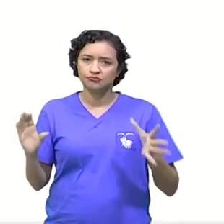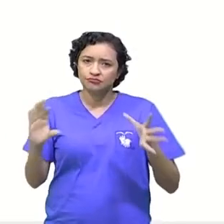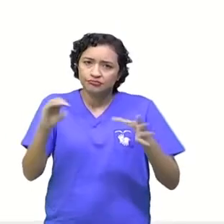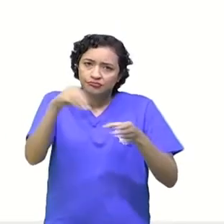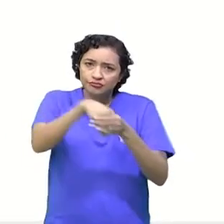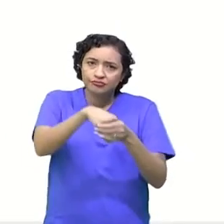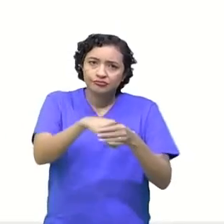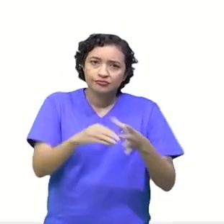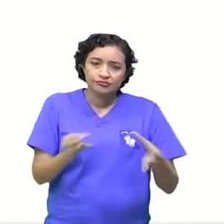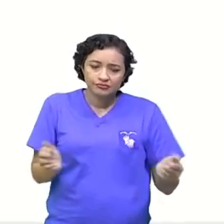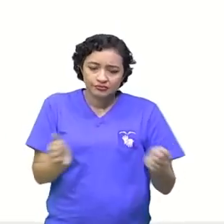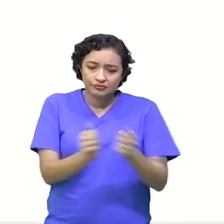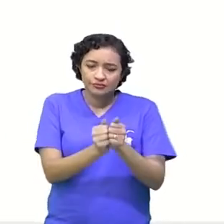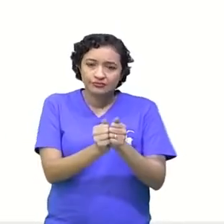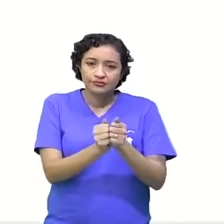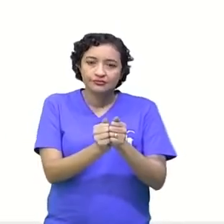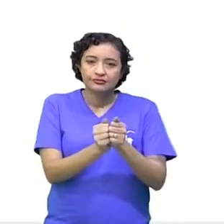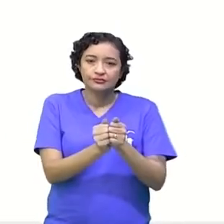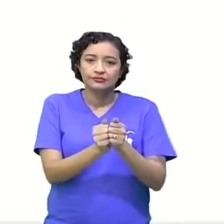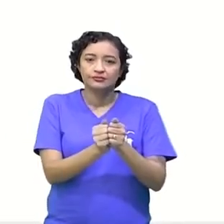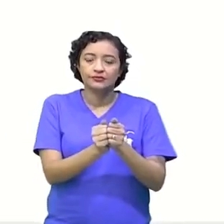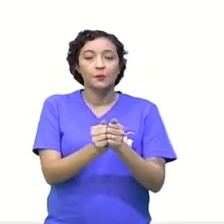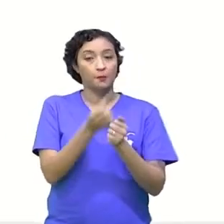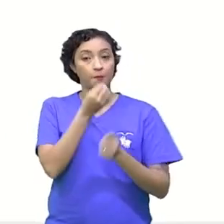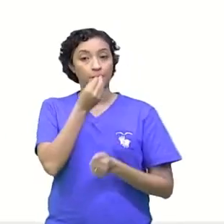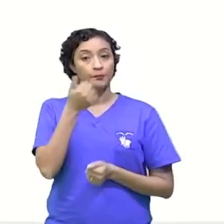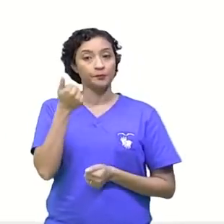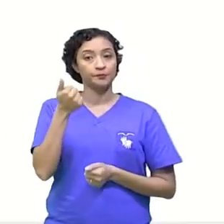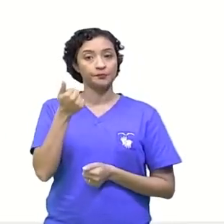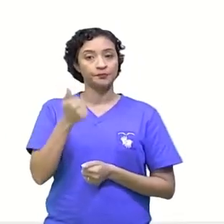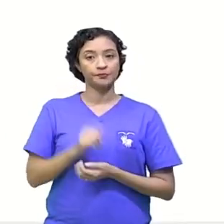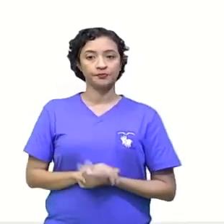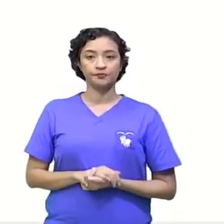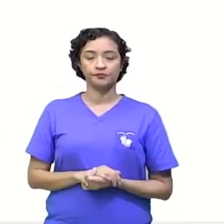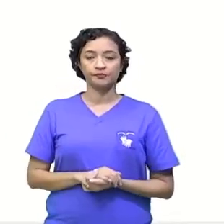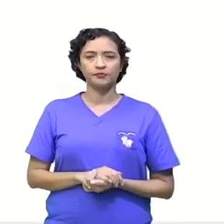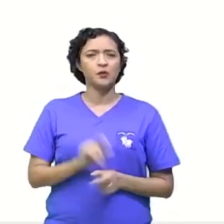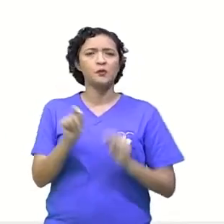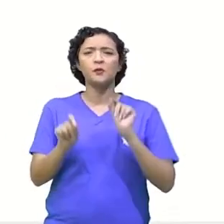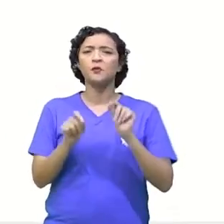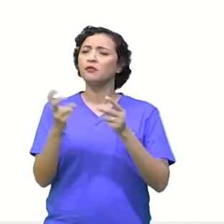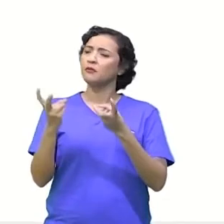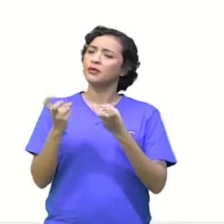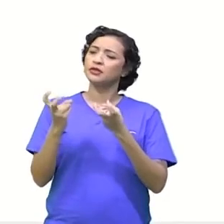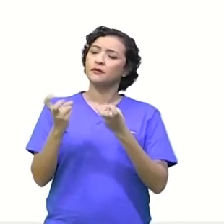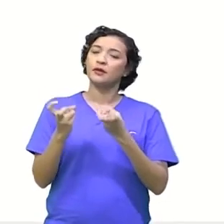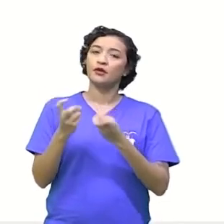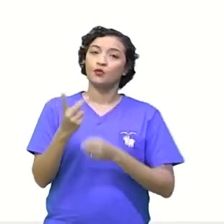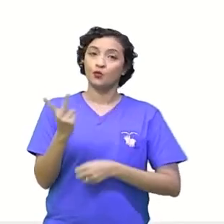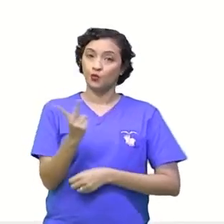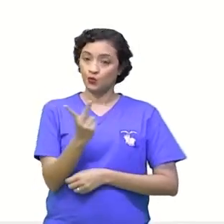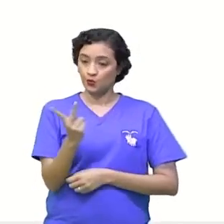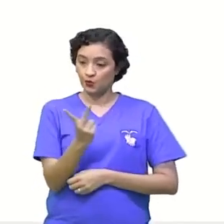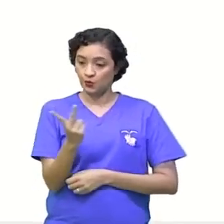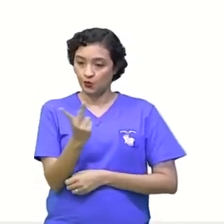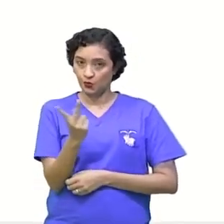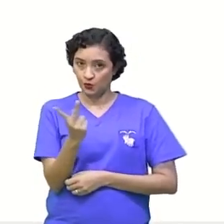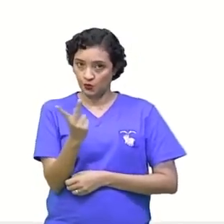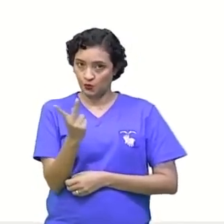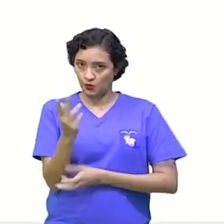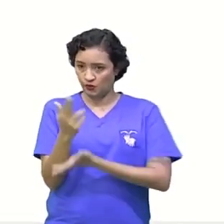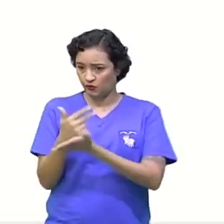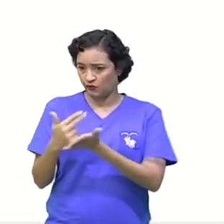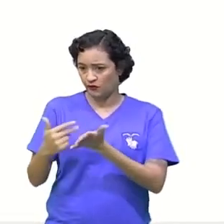arrastar para cá. Muito bem. O que foi que nós notamos? Que os dois triângulos, quando